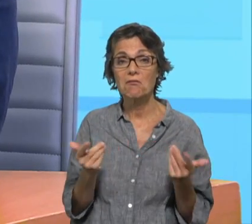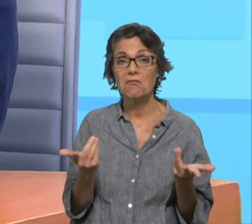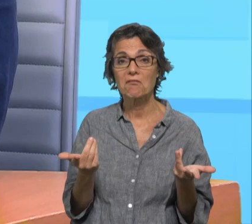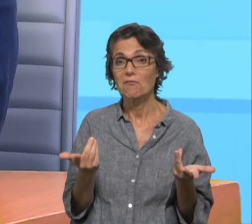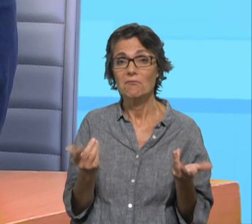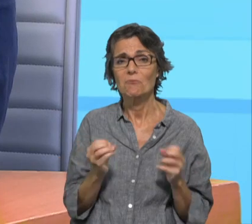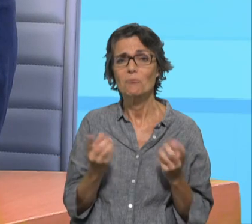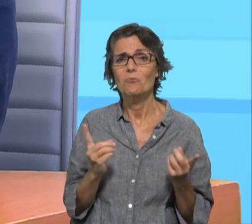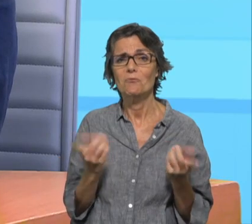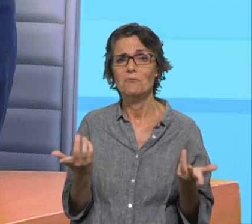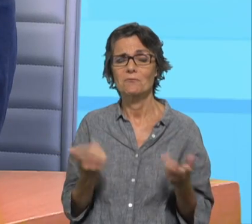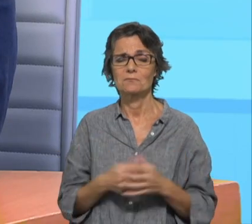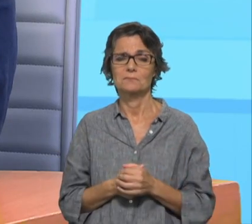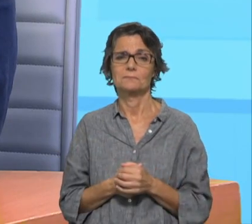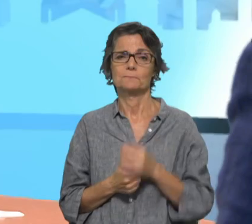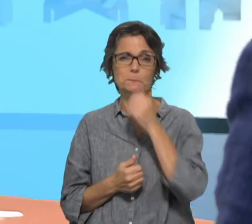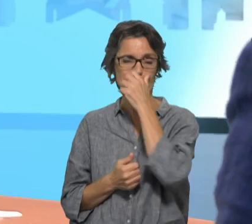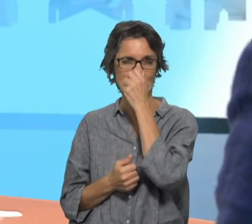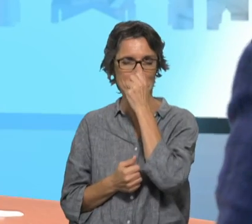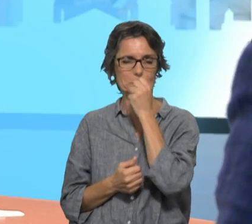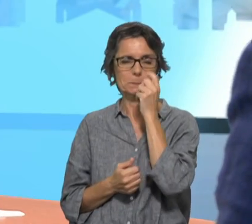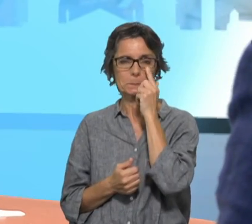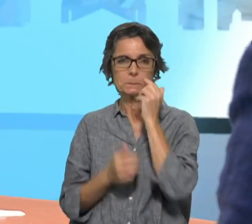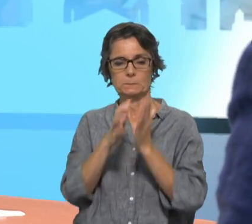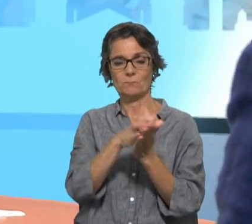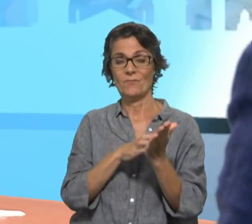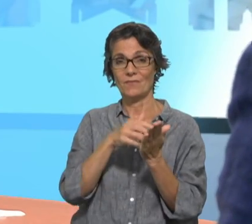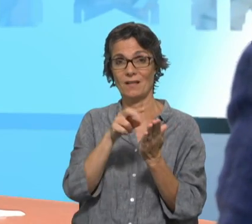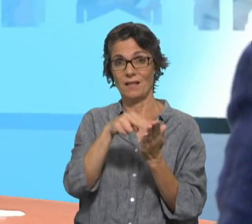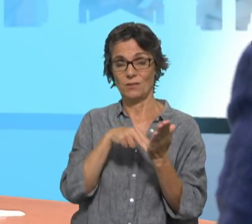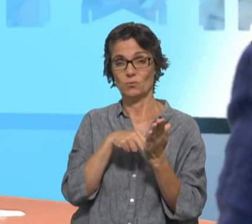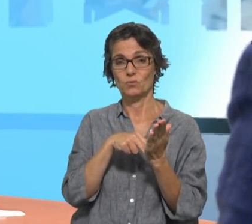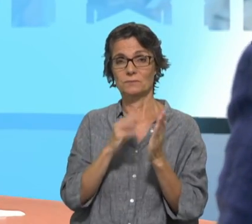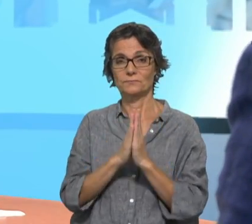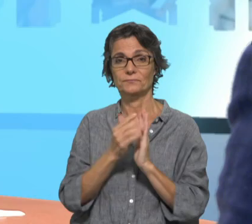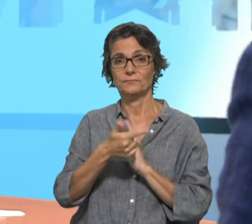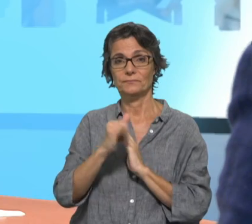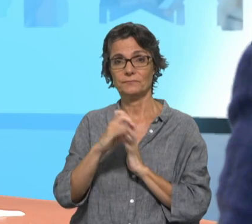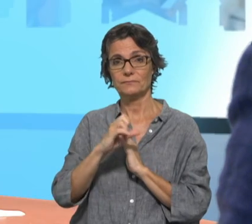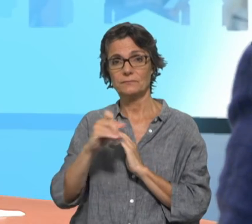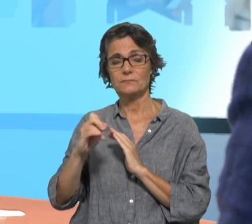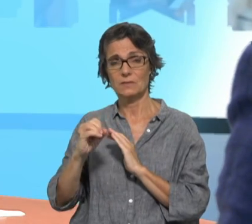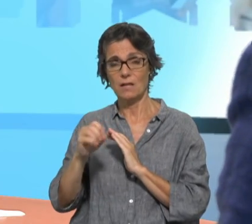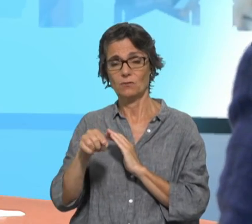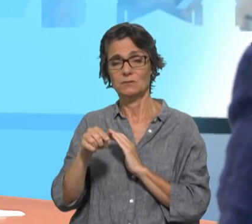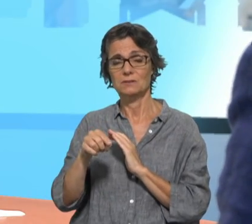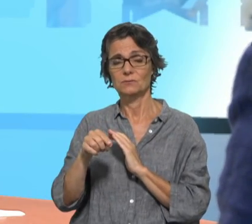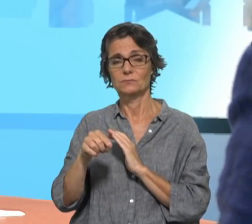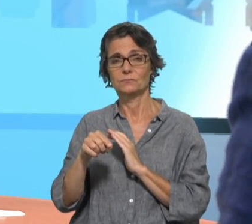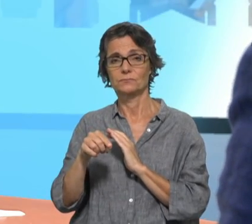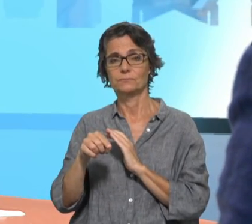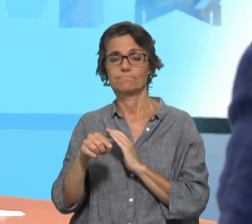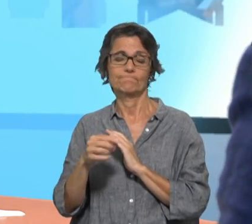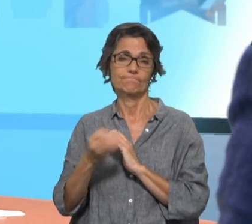terá sentido. Esta leitura de Santiago vem, de facto, desmontar muito do que é, por vezes, pode